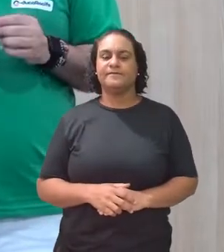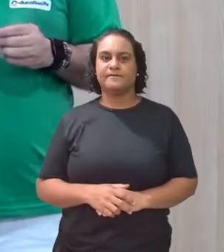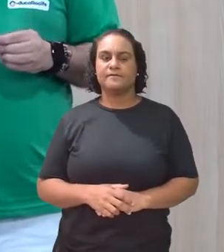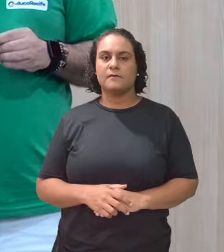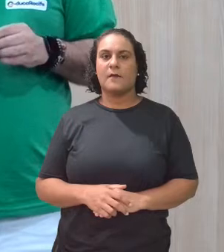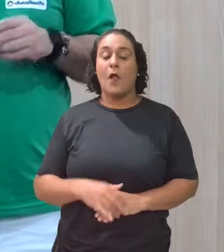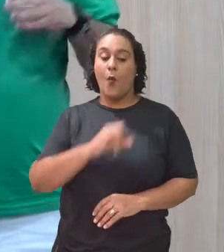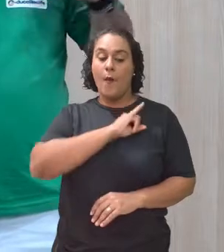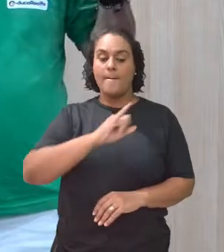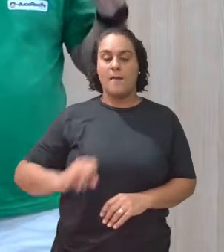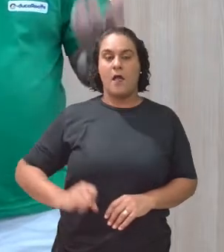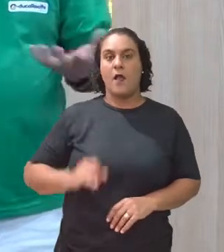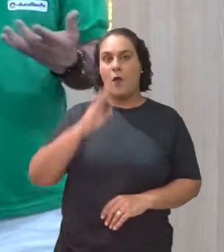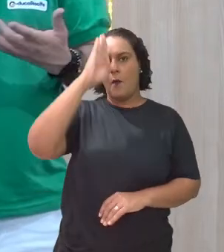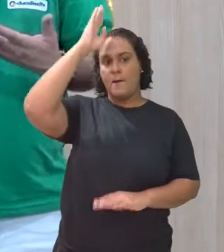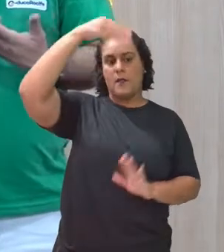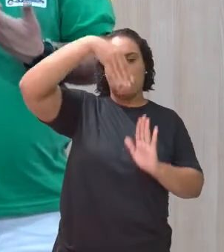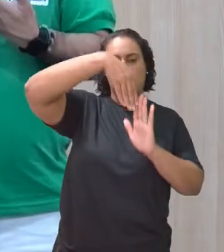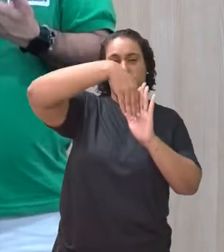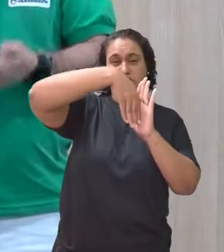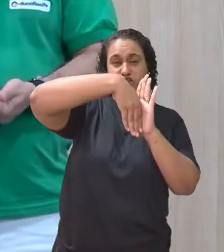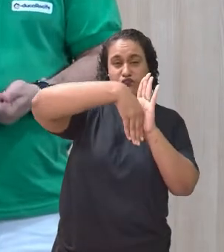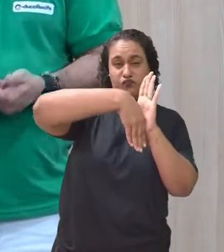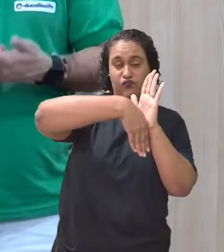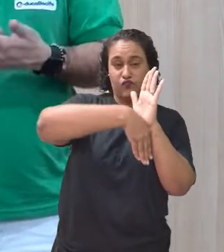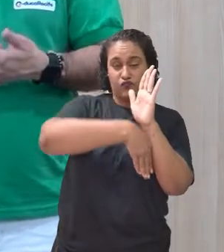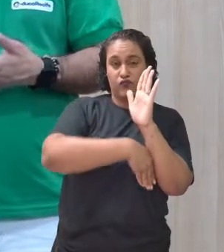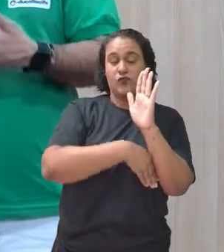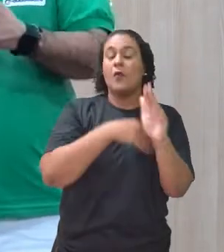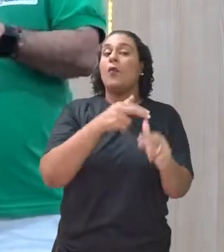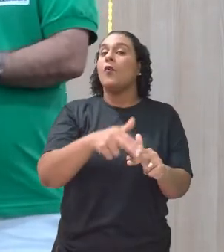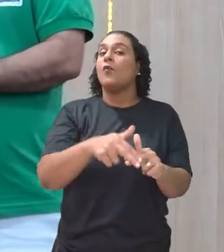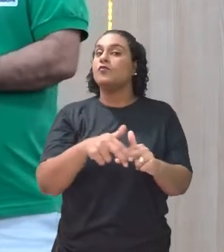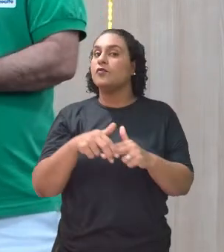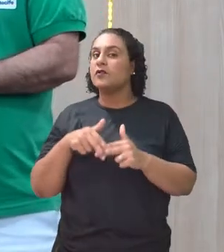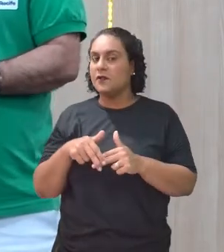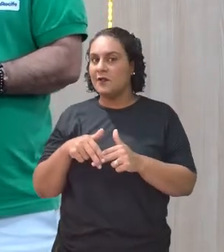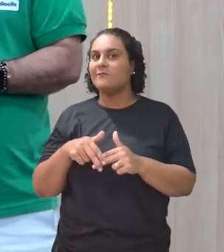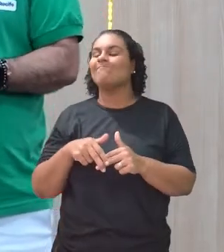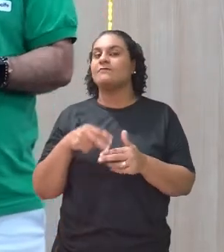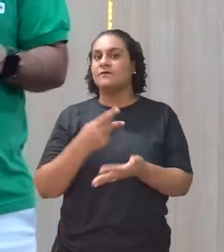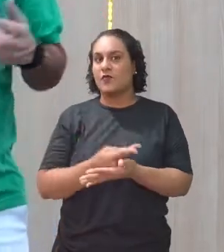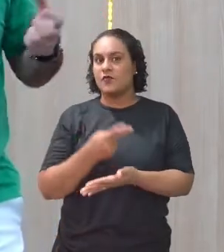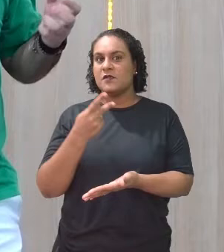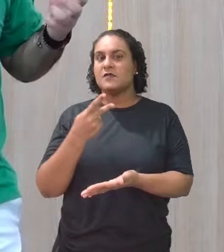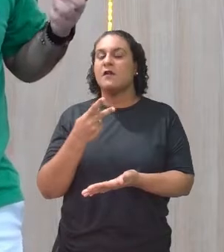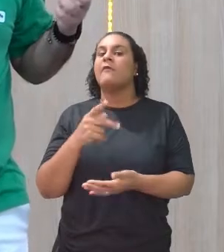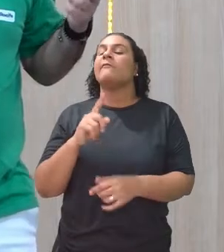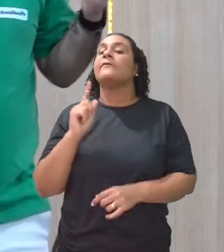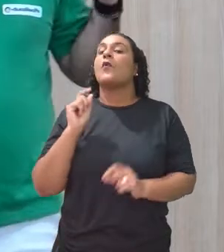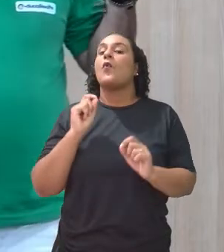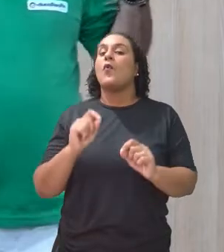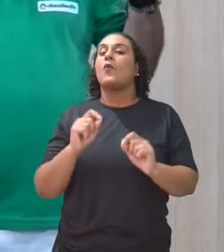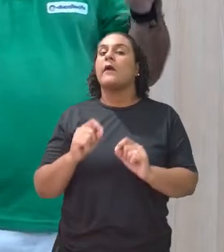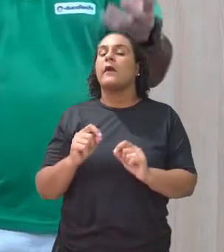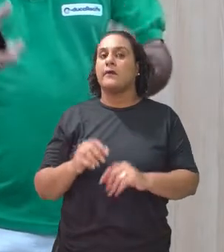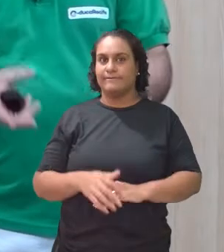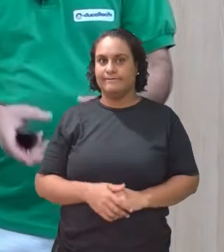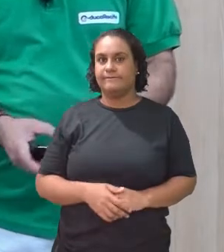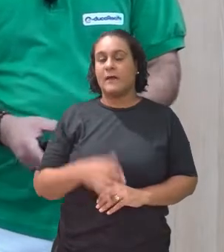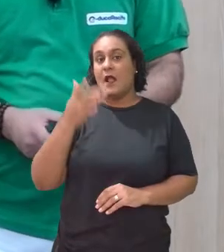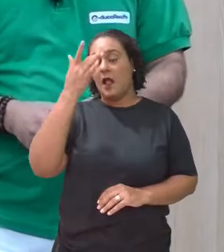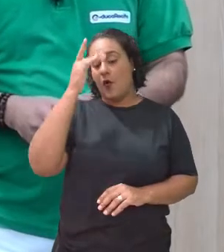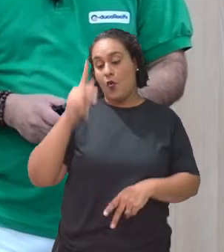do Império Romano, que uma das razões que levaram à queda do Império Romano foi a chegada dos